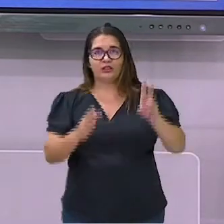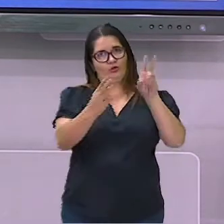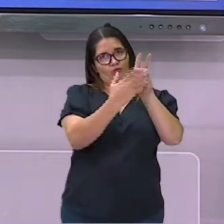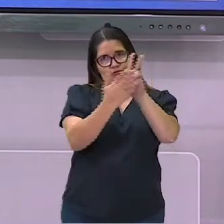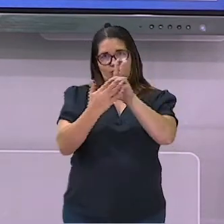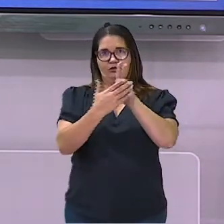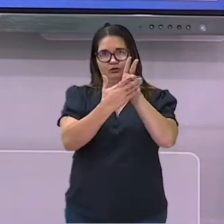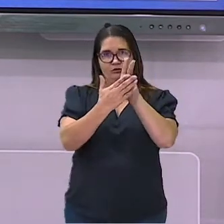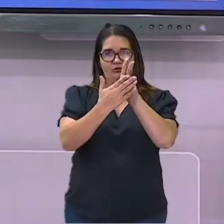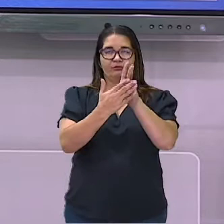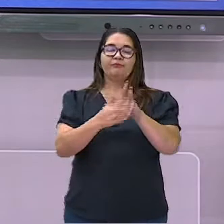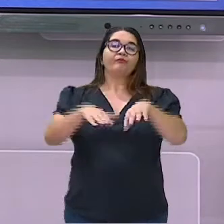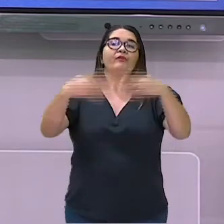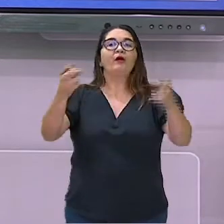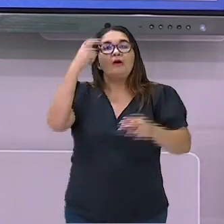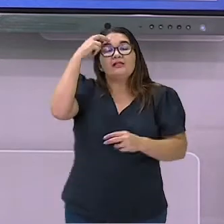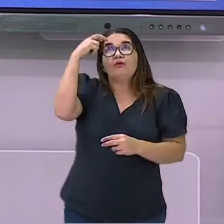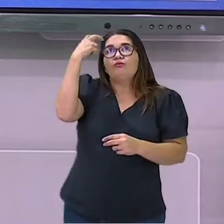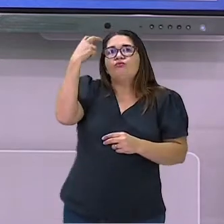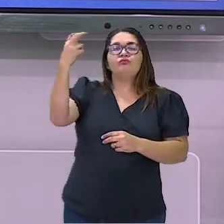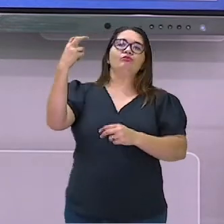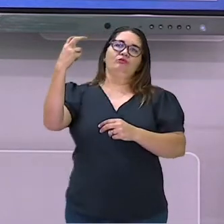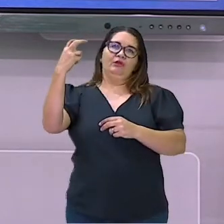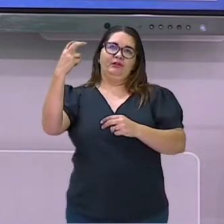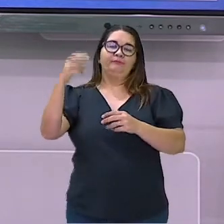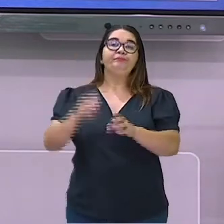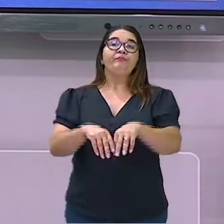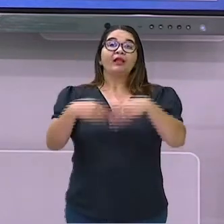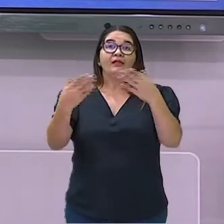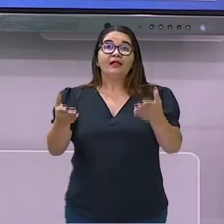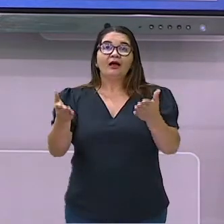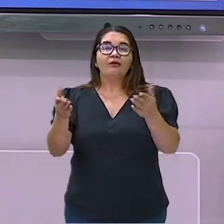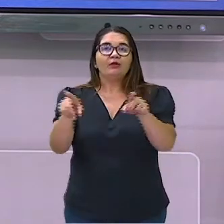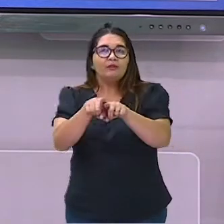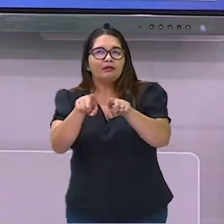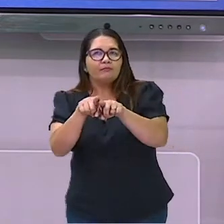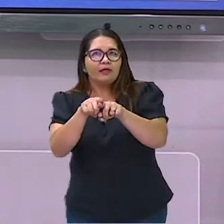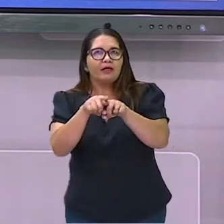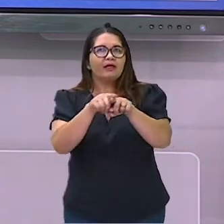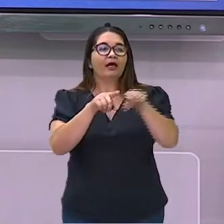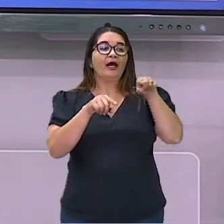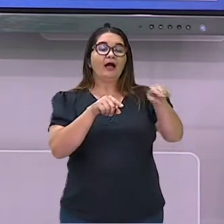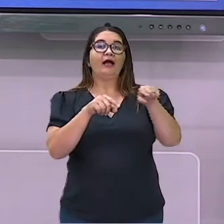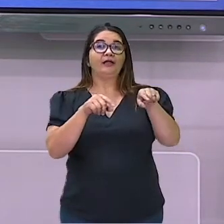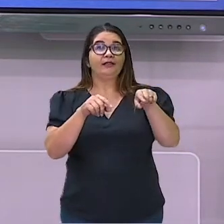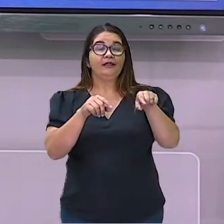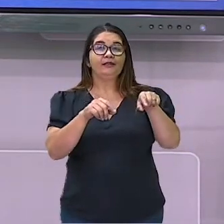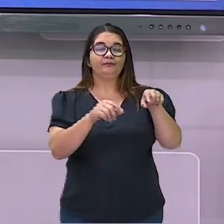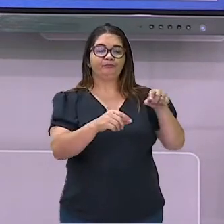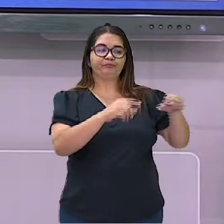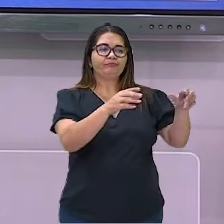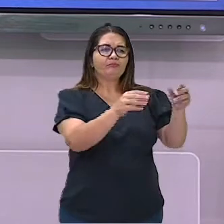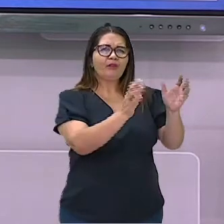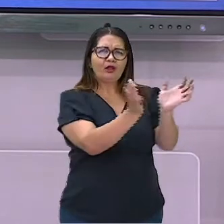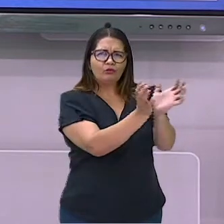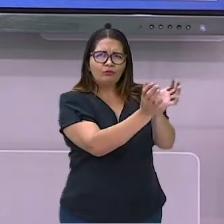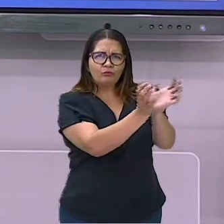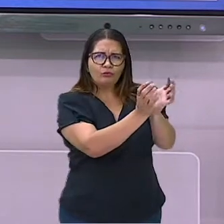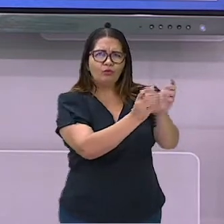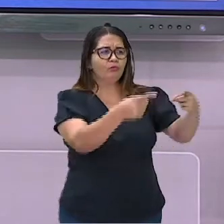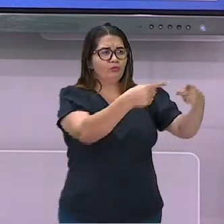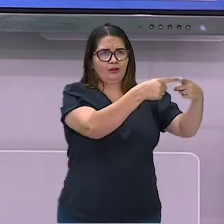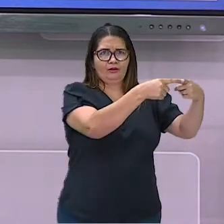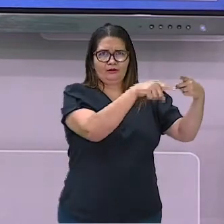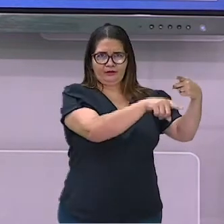dos indígenas. Nas sociedades hierárquicas, o Estado era comandado pela